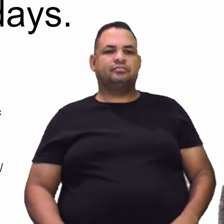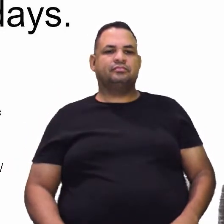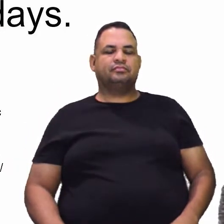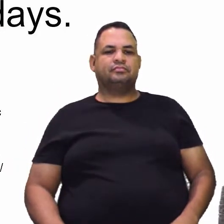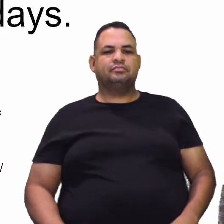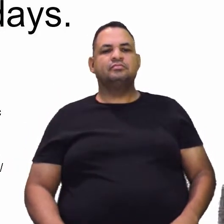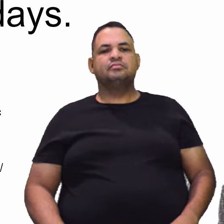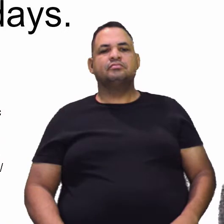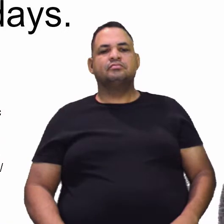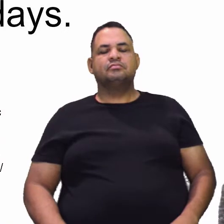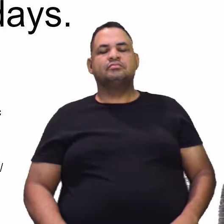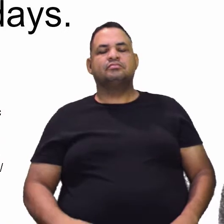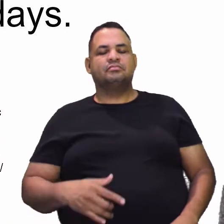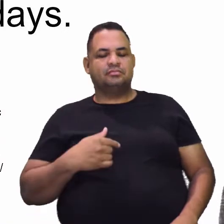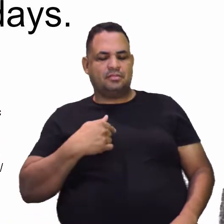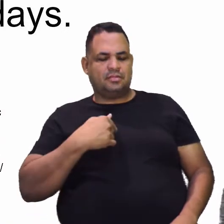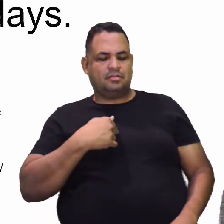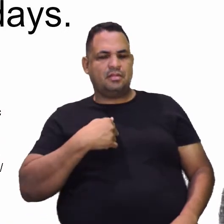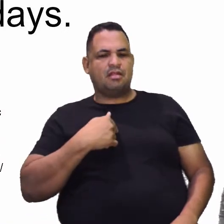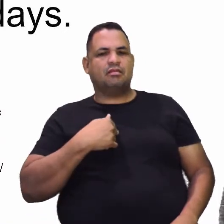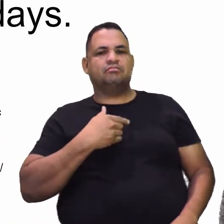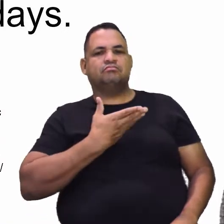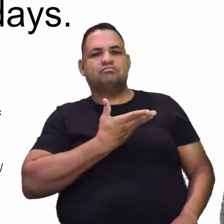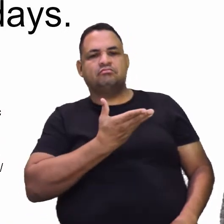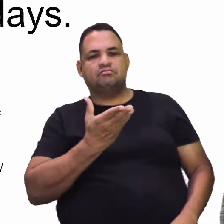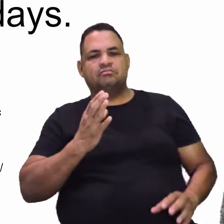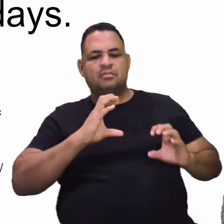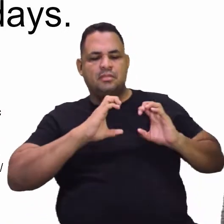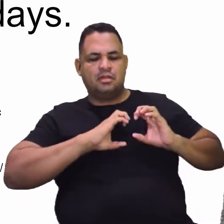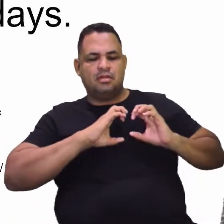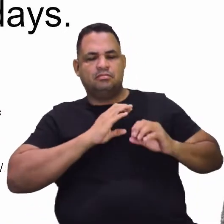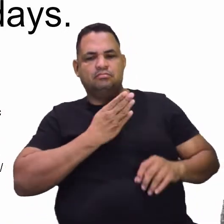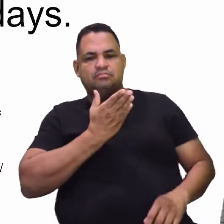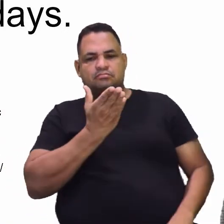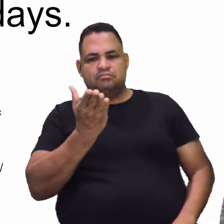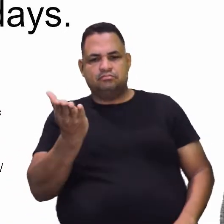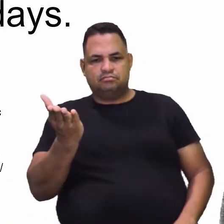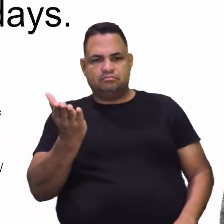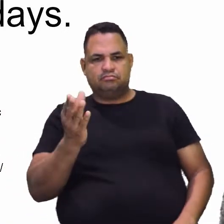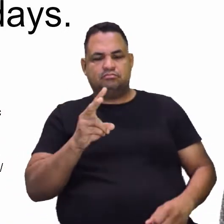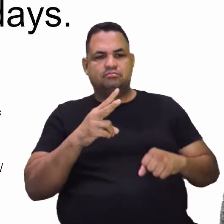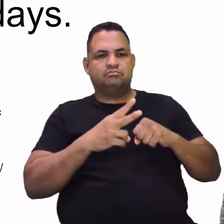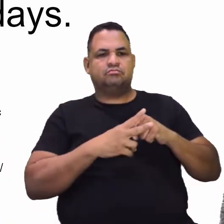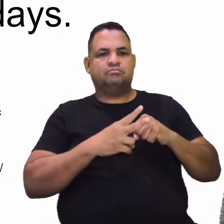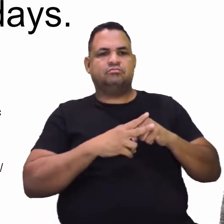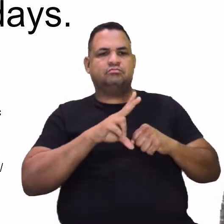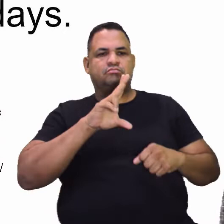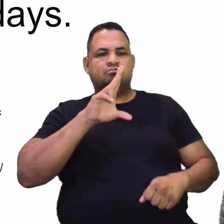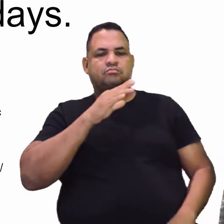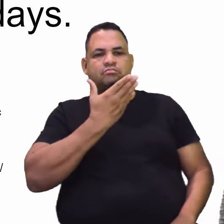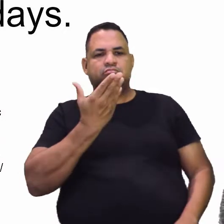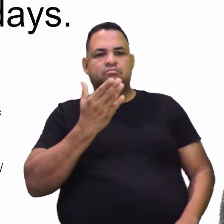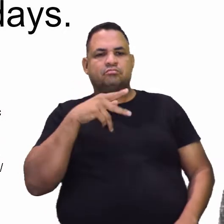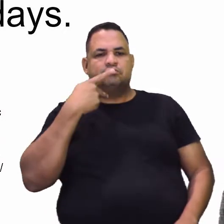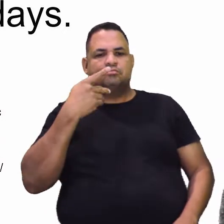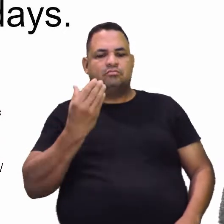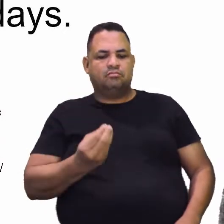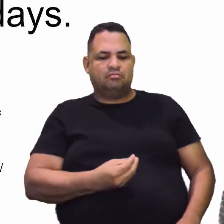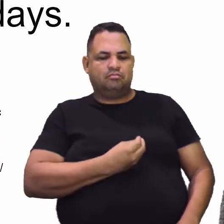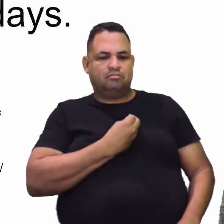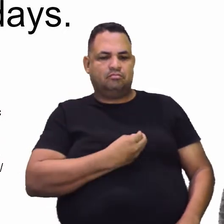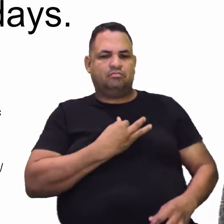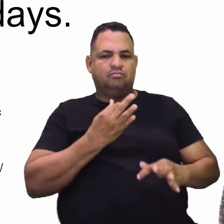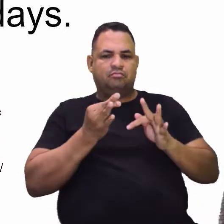I love you, eu amo você. Esse é o meu verbo da oração e esse verbo está conjugado no